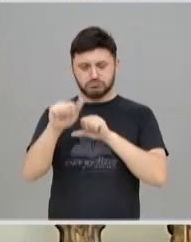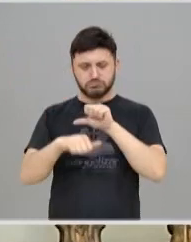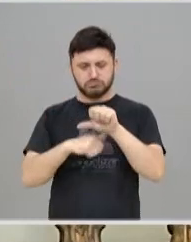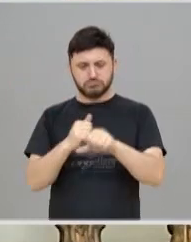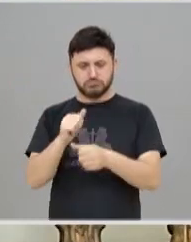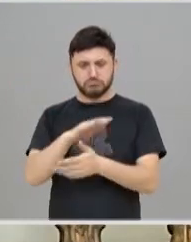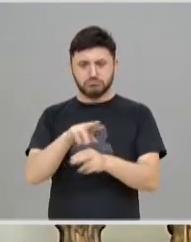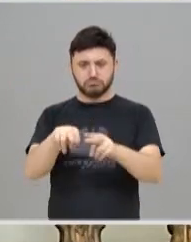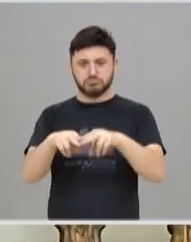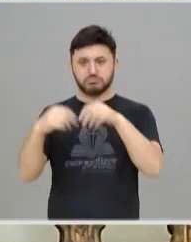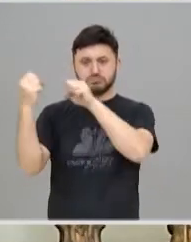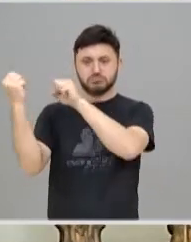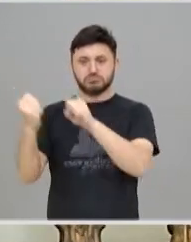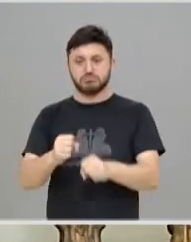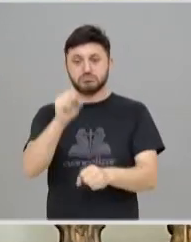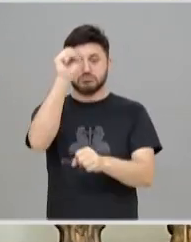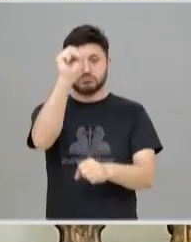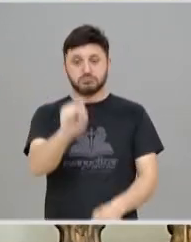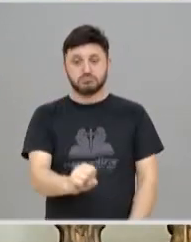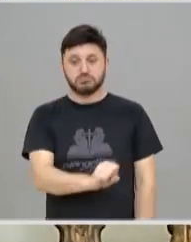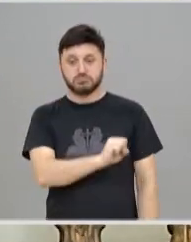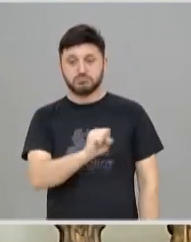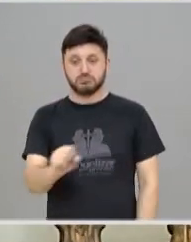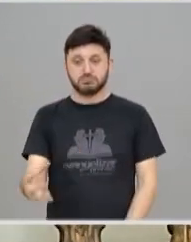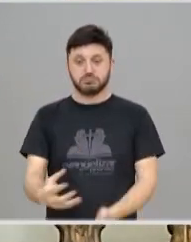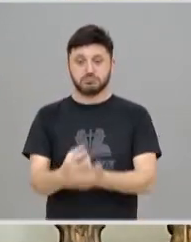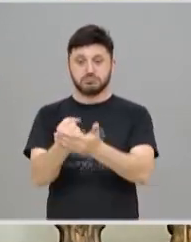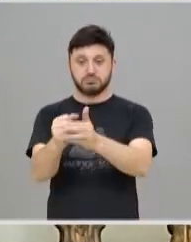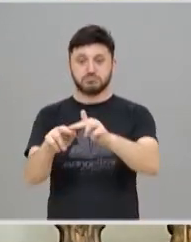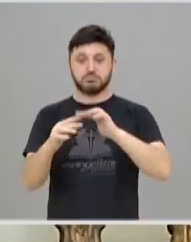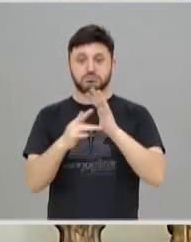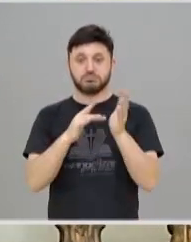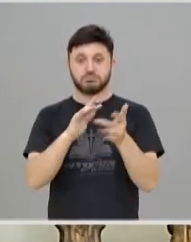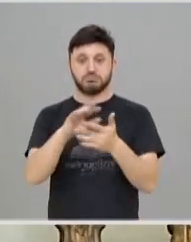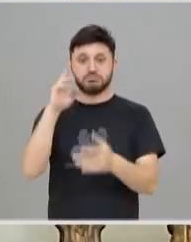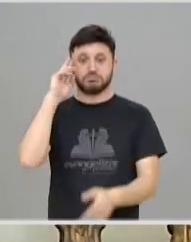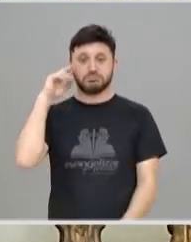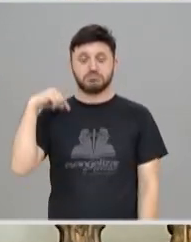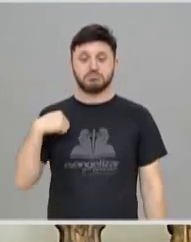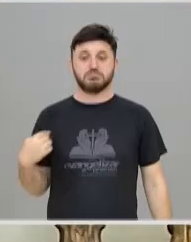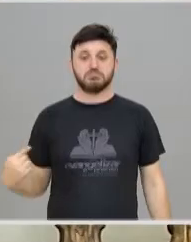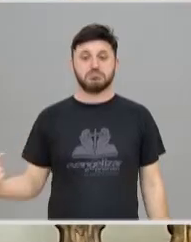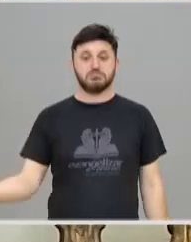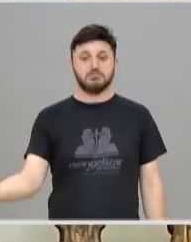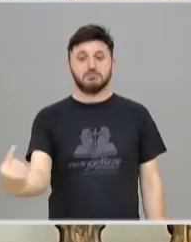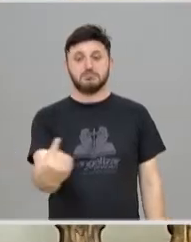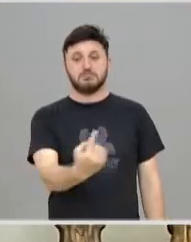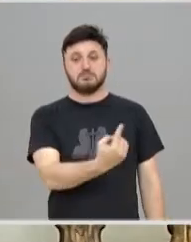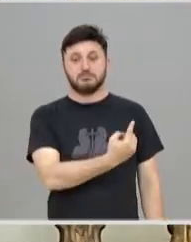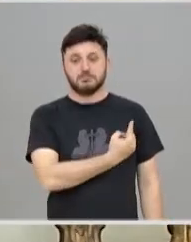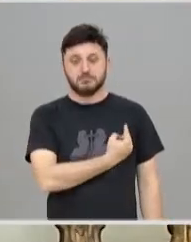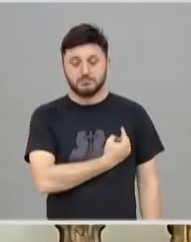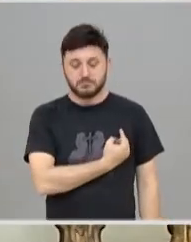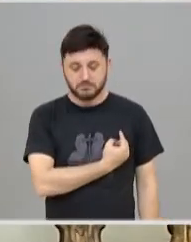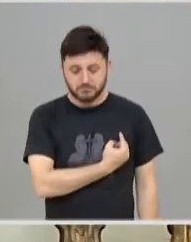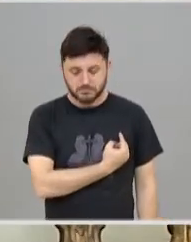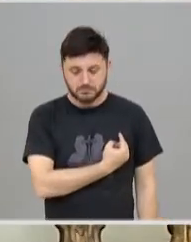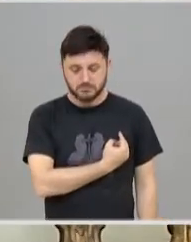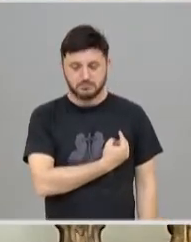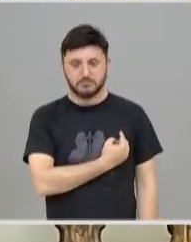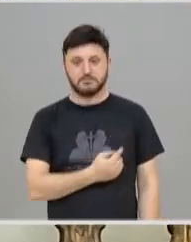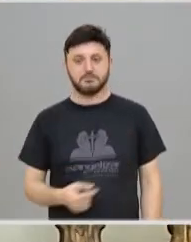por vosso poder em sacramento de salvação, por Cristo nosso